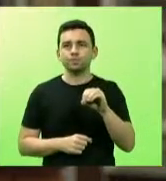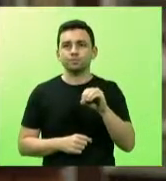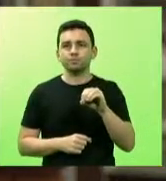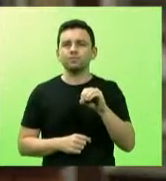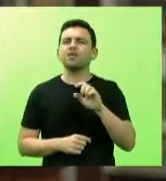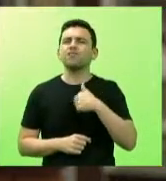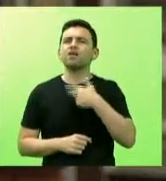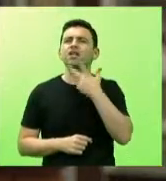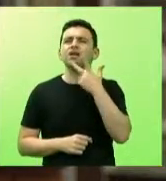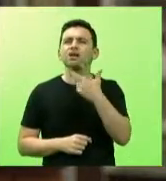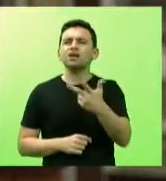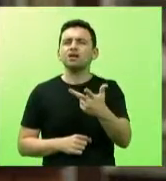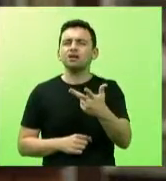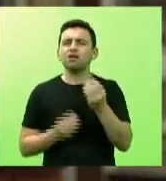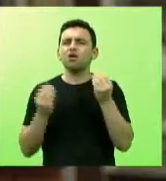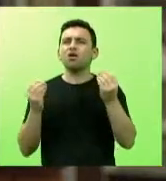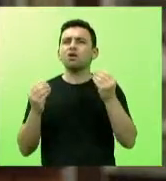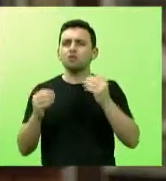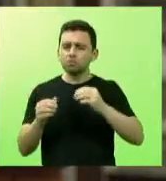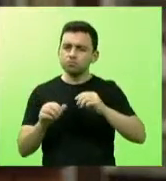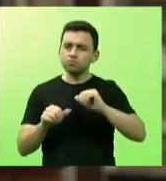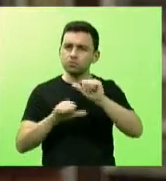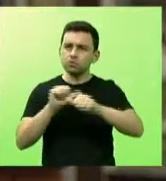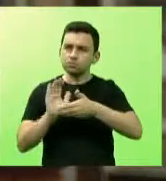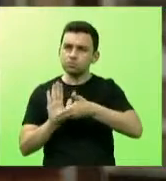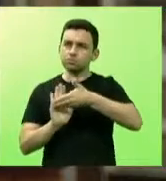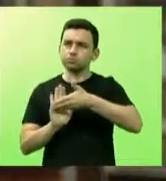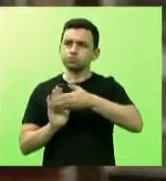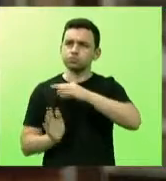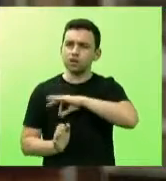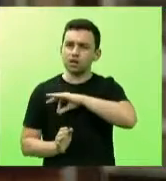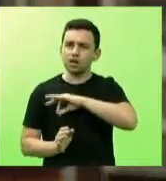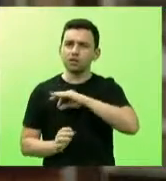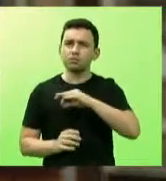E eu falei, poxa vida, é o reajuste dos policiais.